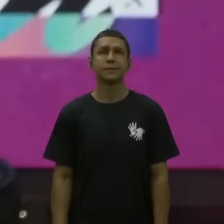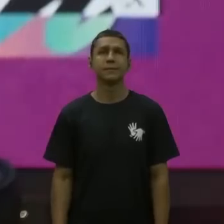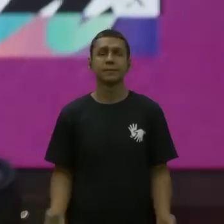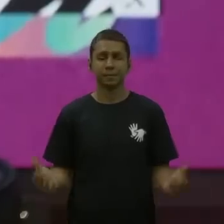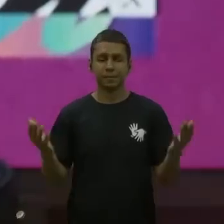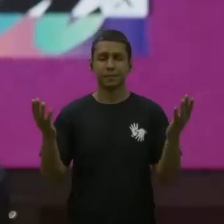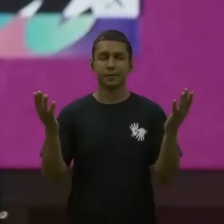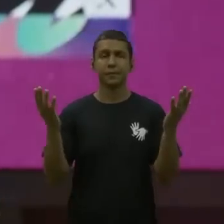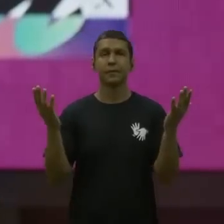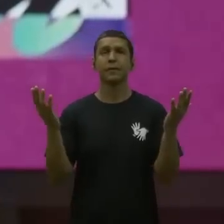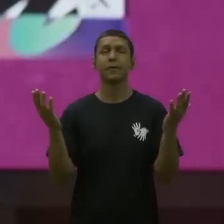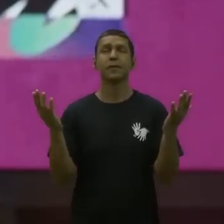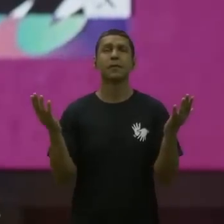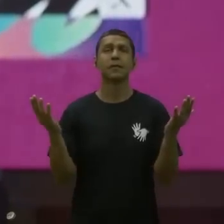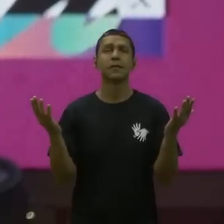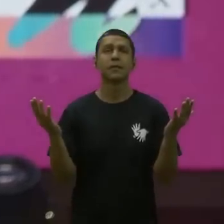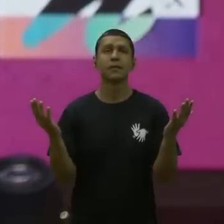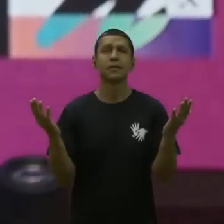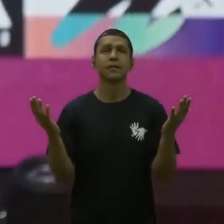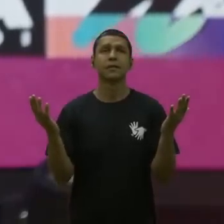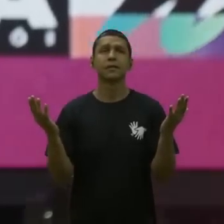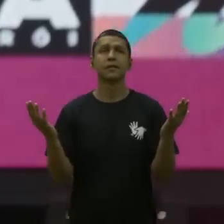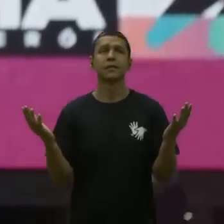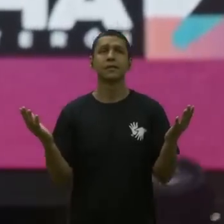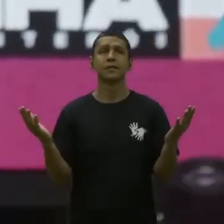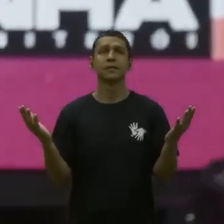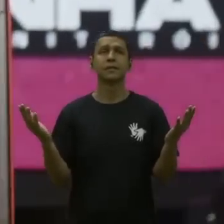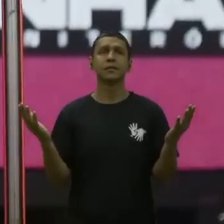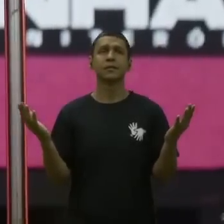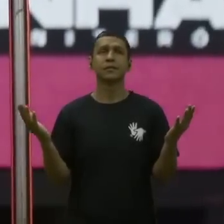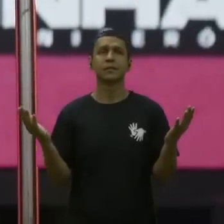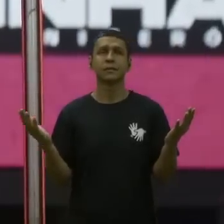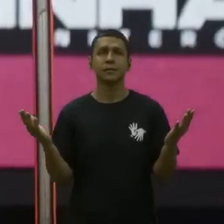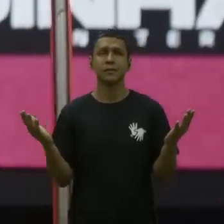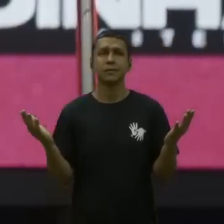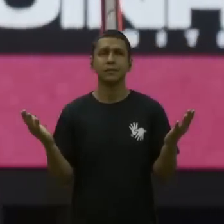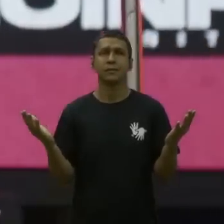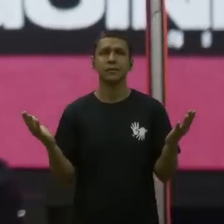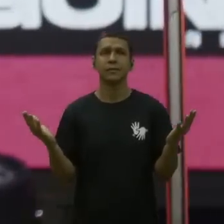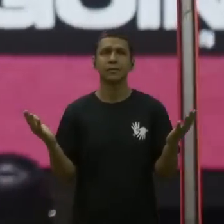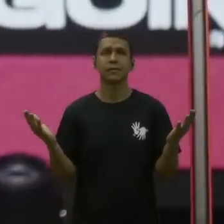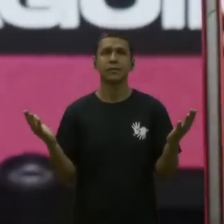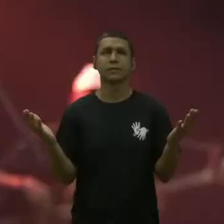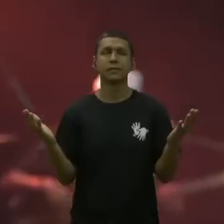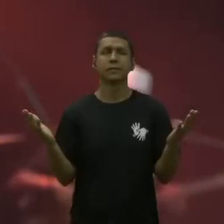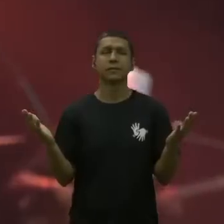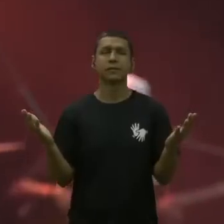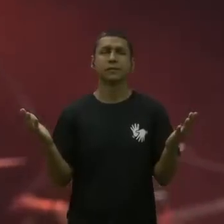Chore calamara bacandara bacandara.